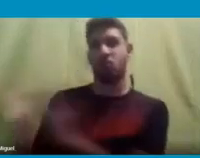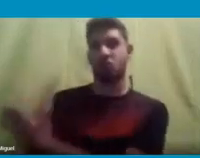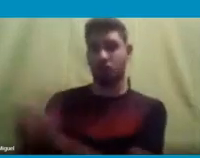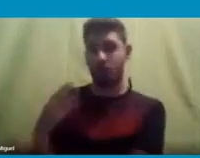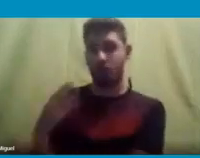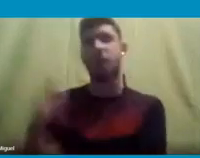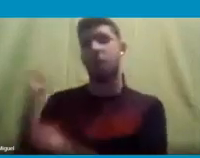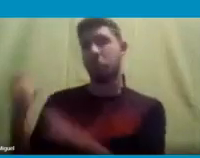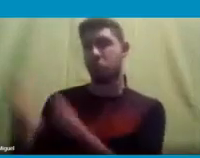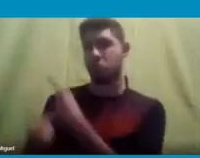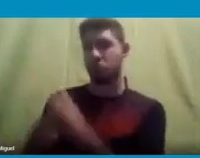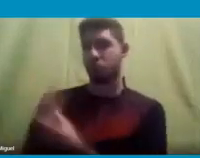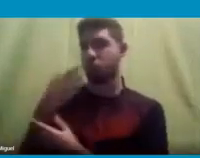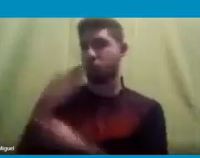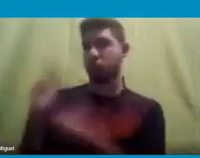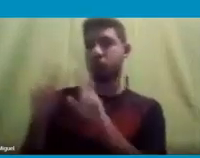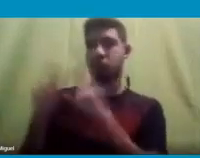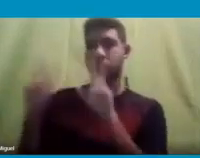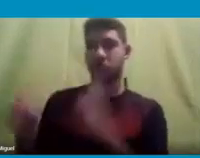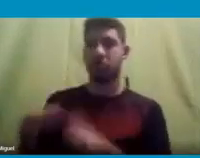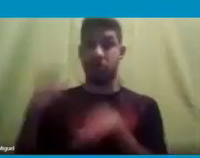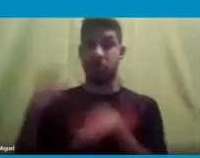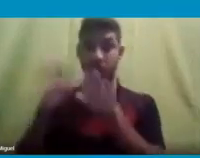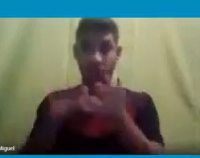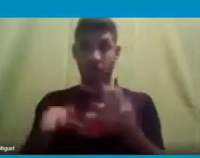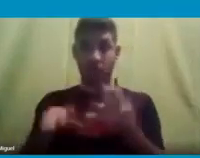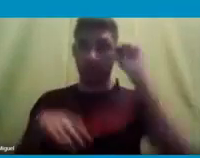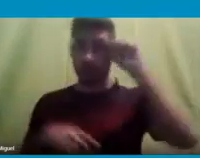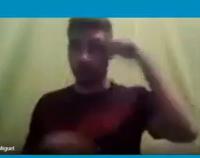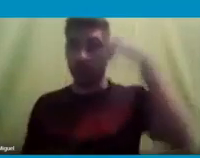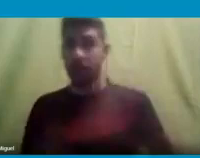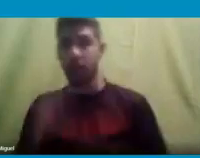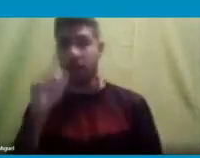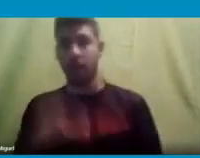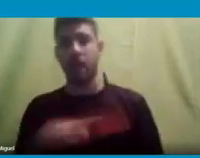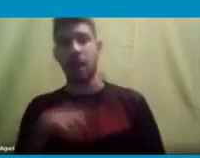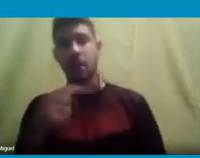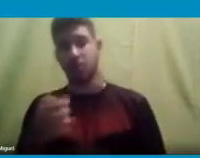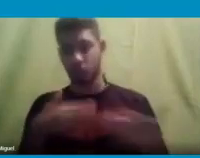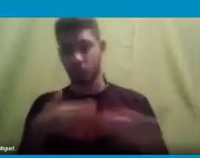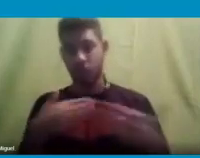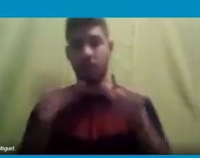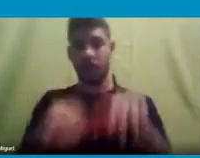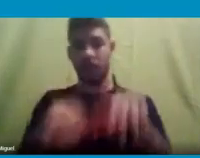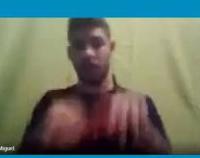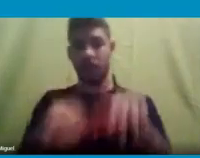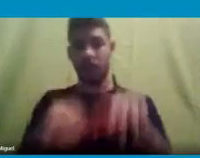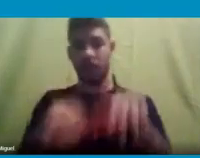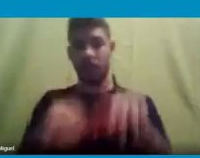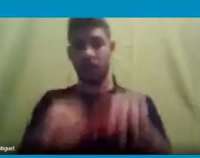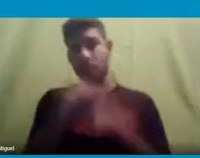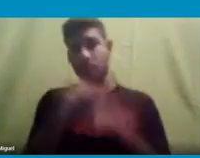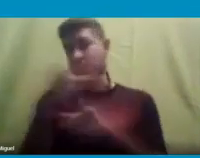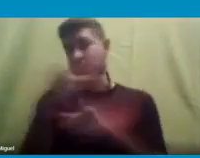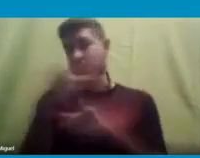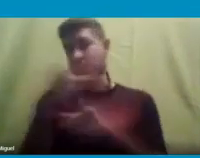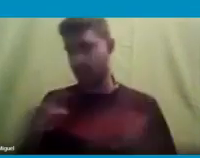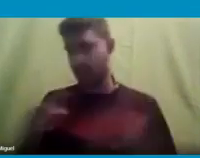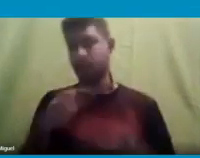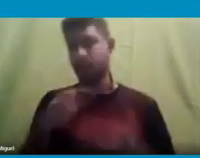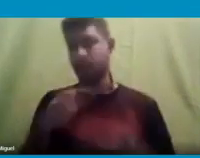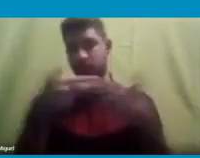professor coloca, eu acho que o movimento negro é um movimento, como qualquer movimento social, extremamente diverso. E